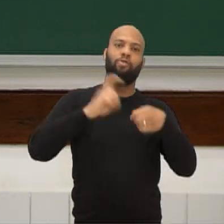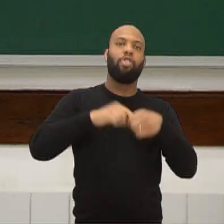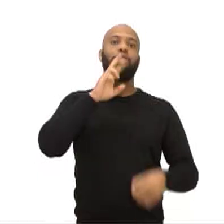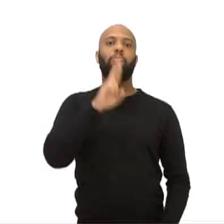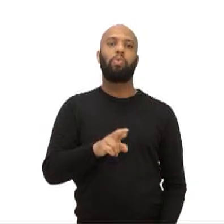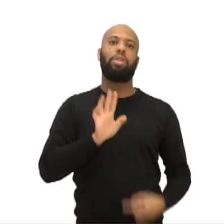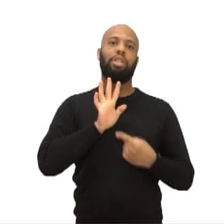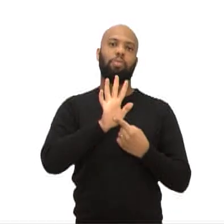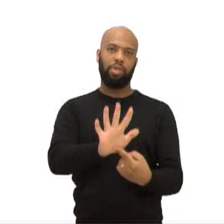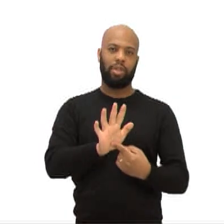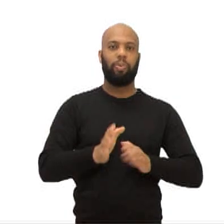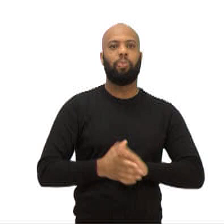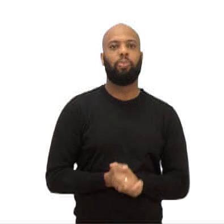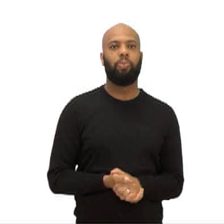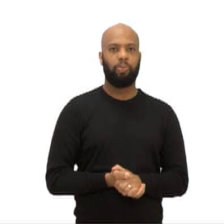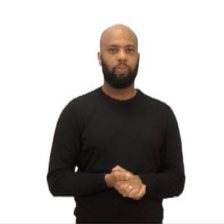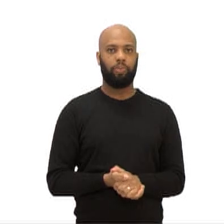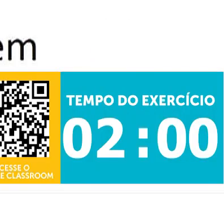alternativa certa para você.